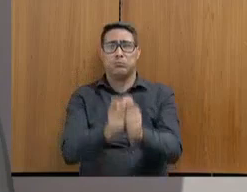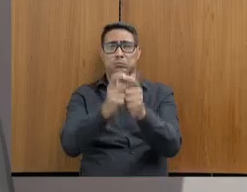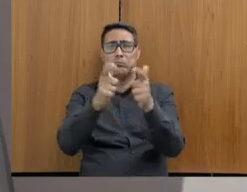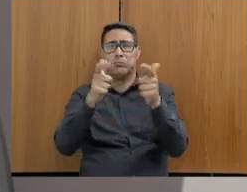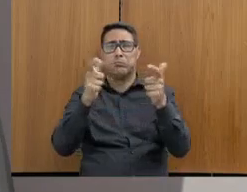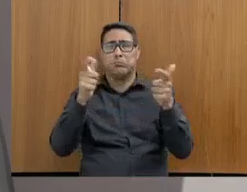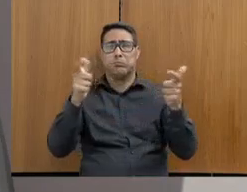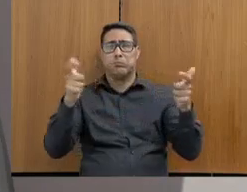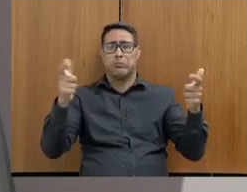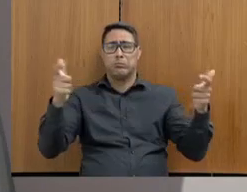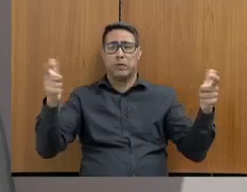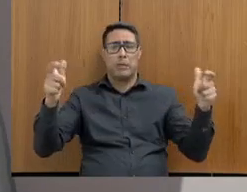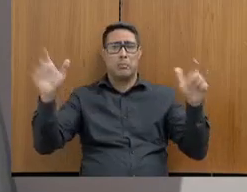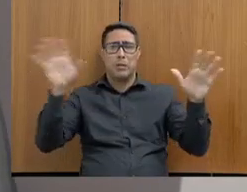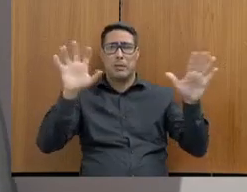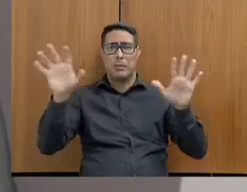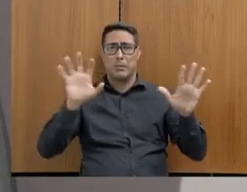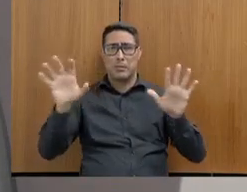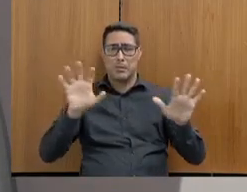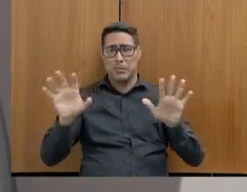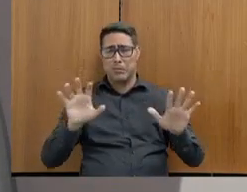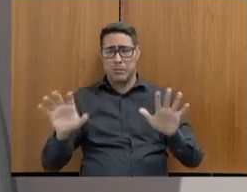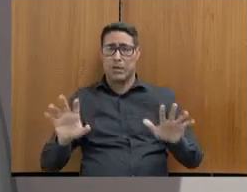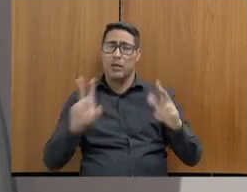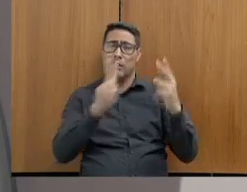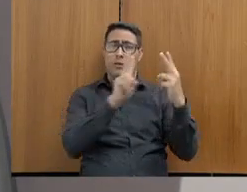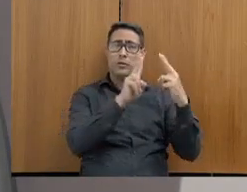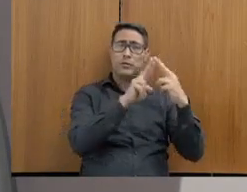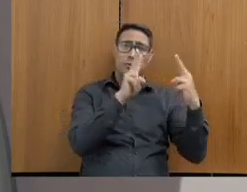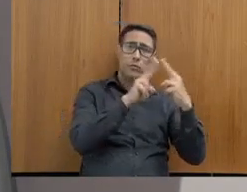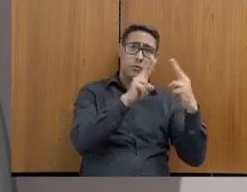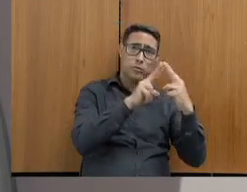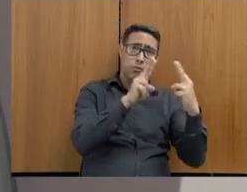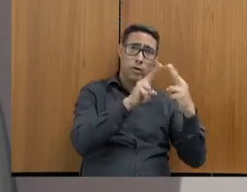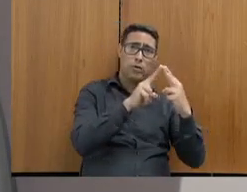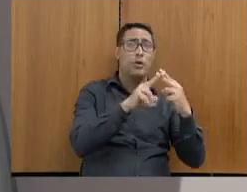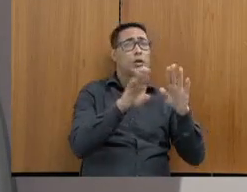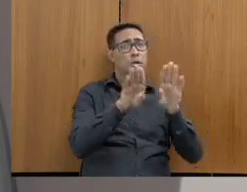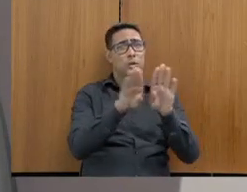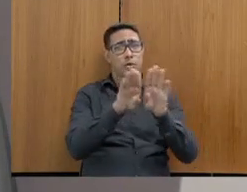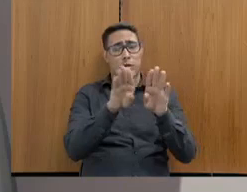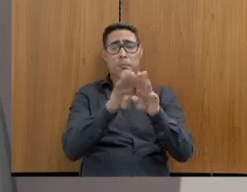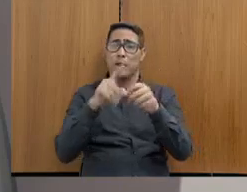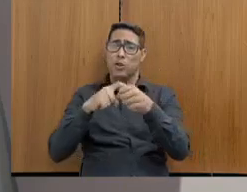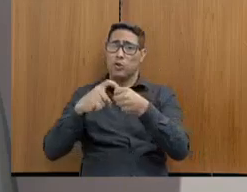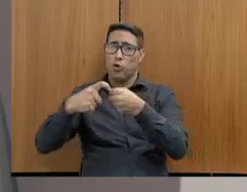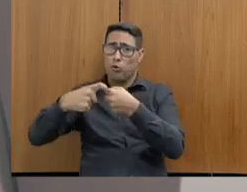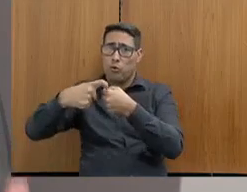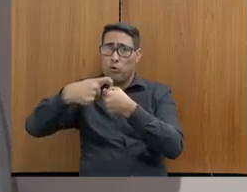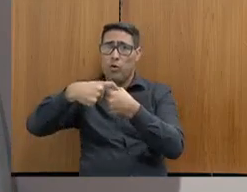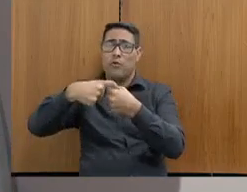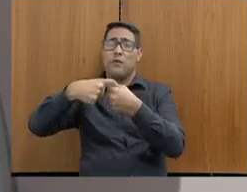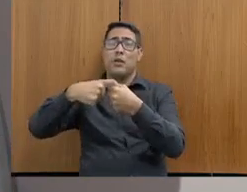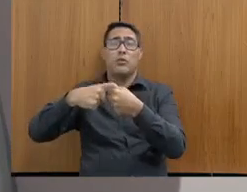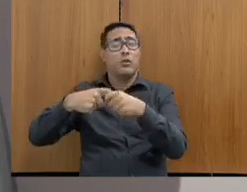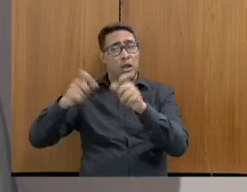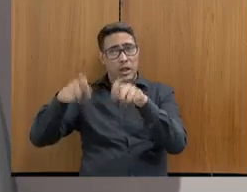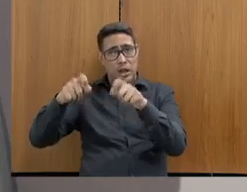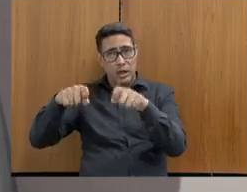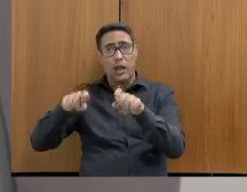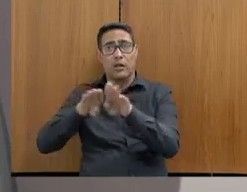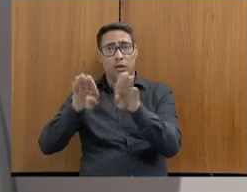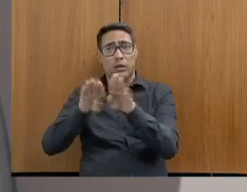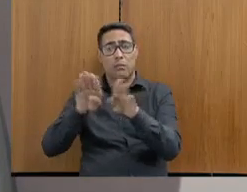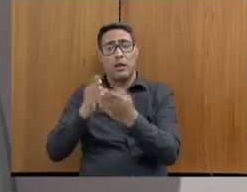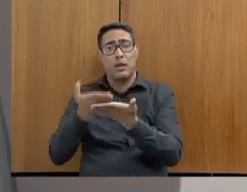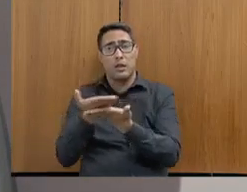atendimento é tanto através da tela é consulta quanto através desses convênios e parcerias para que haja também o atendimento presencial